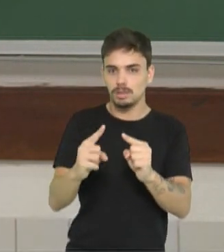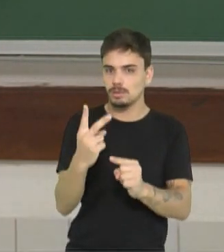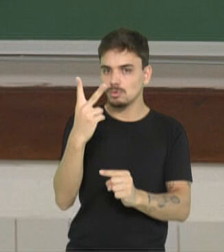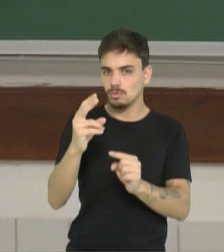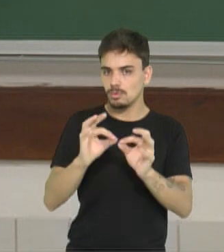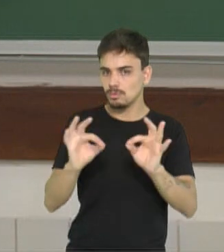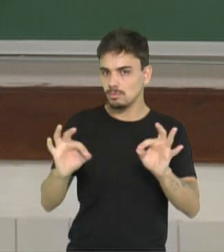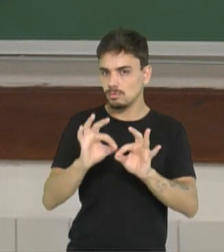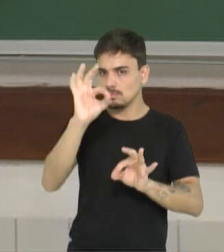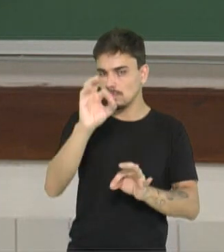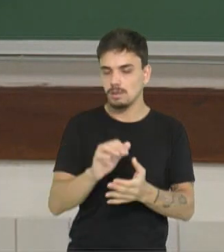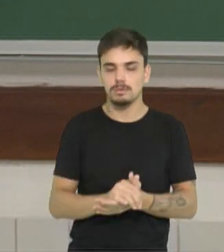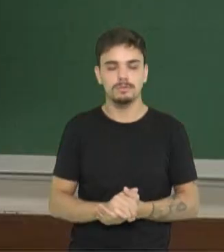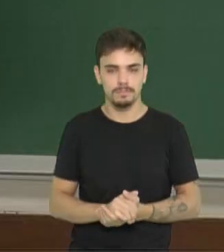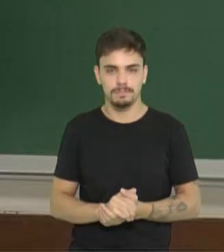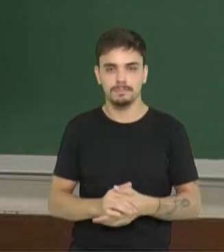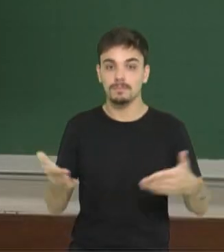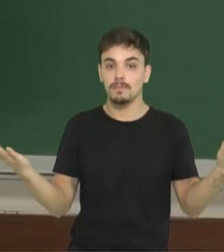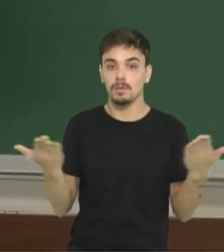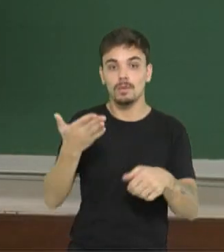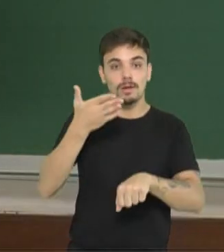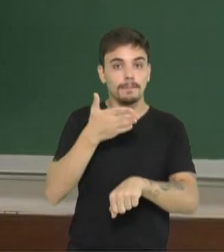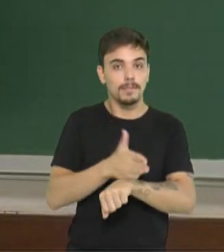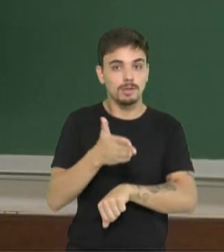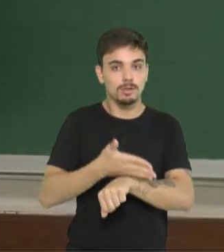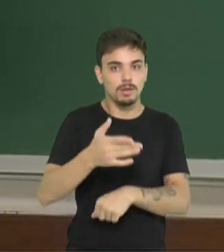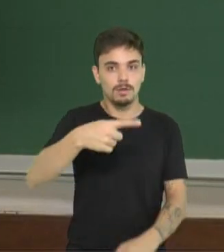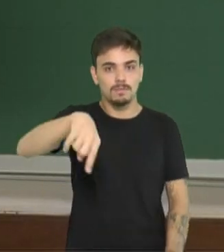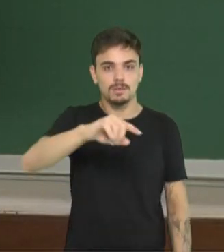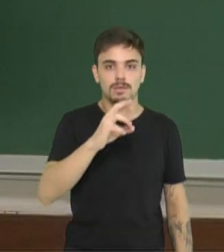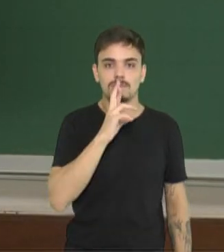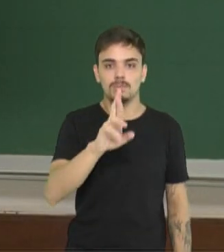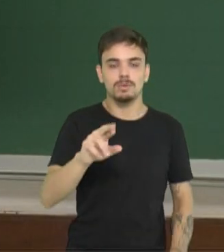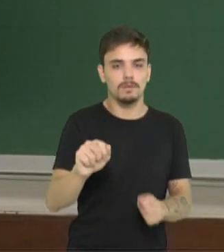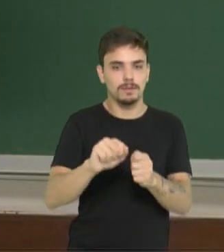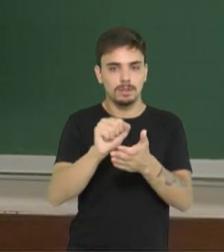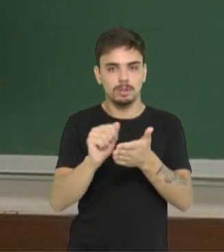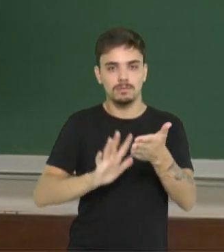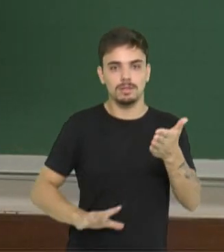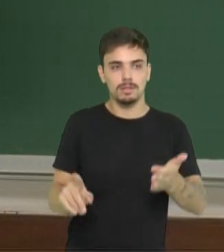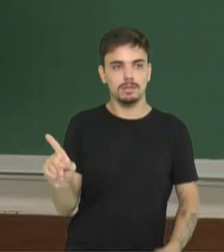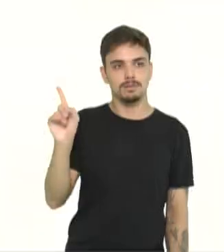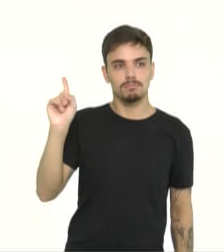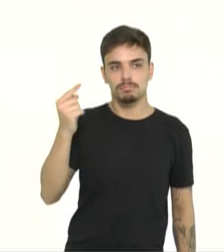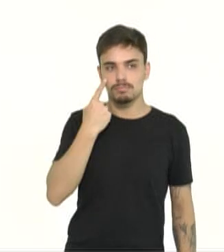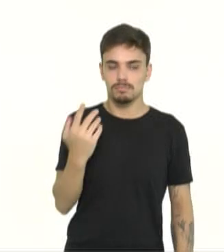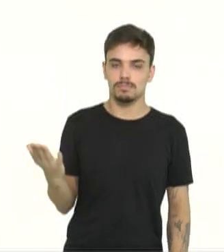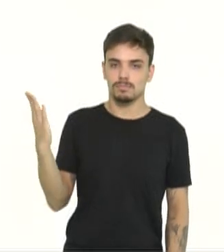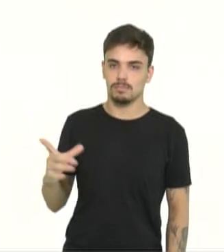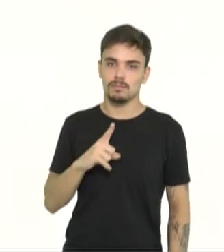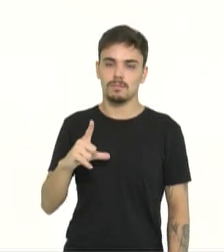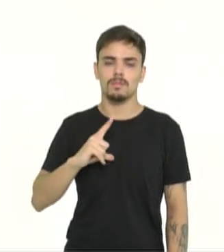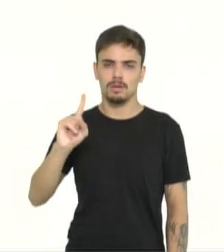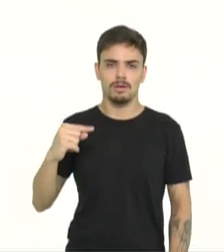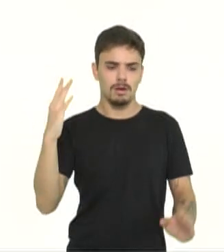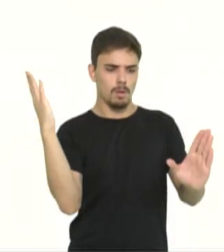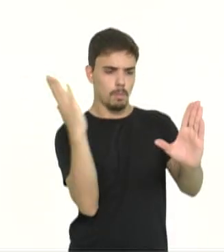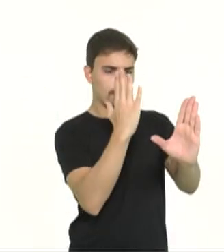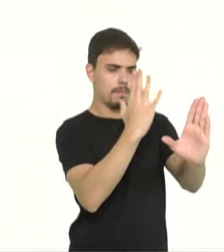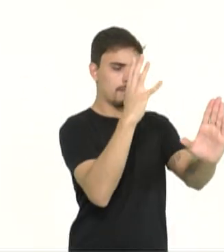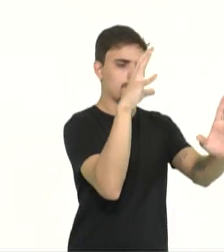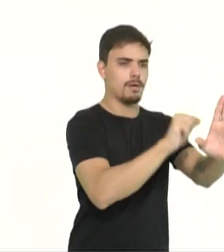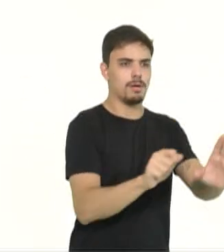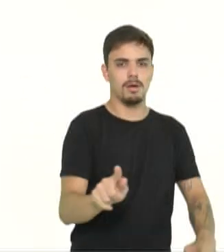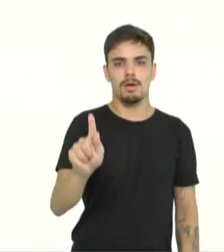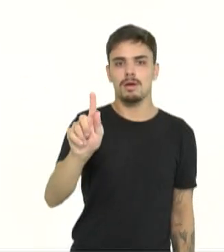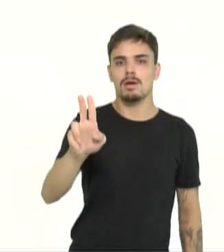E aí, o momento de praticar, né? De você responder, fazer esse exercício aqui. Então, olha só. Ao caçar um